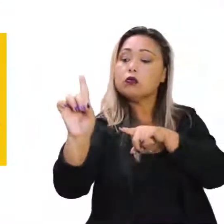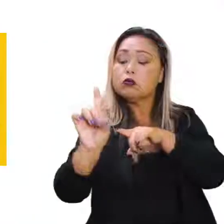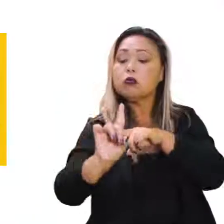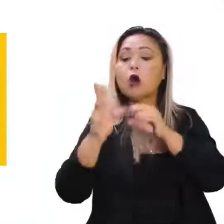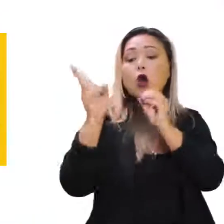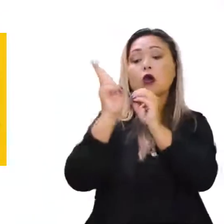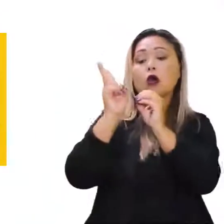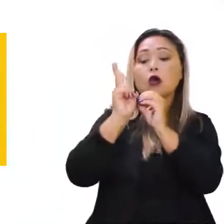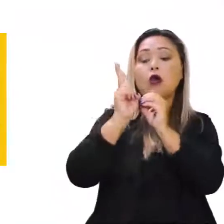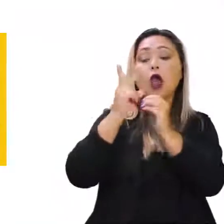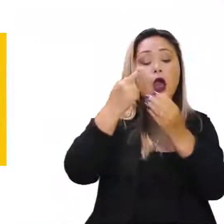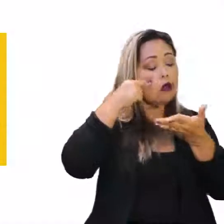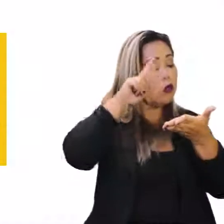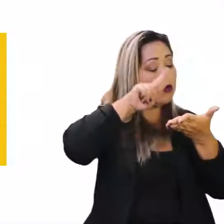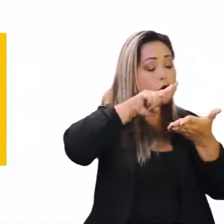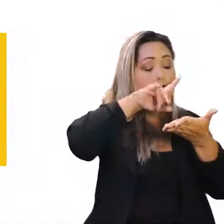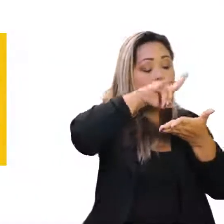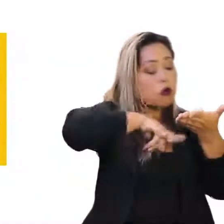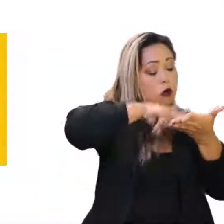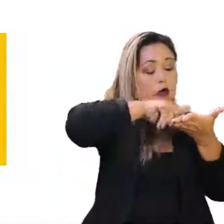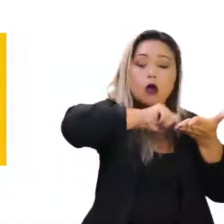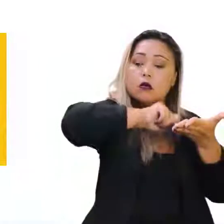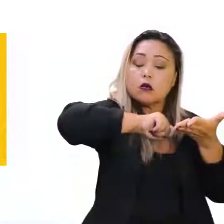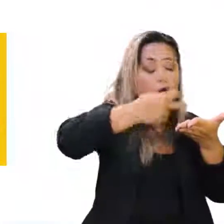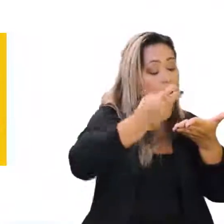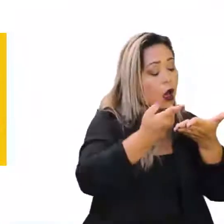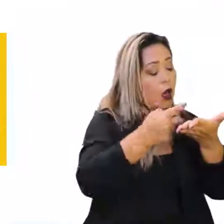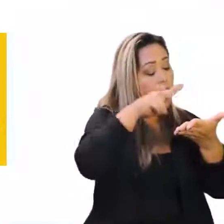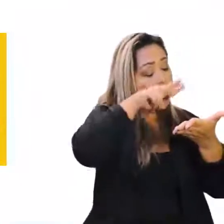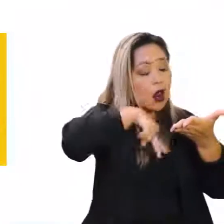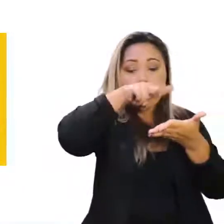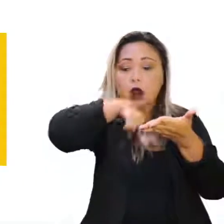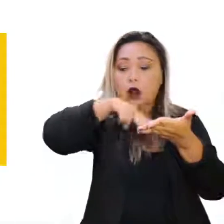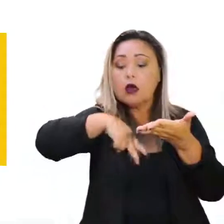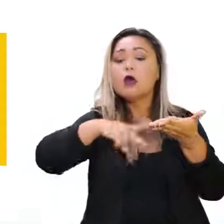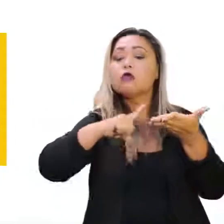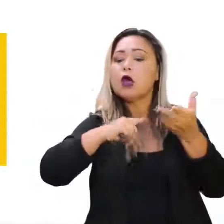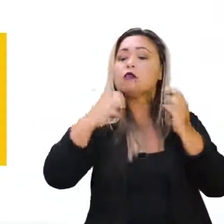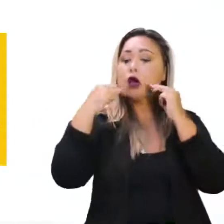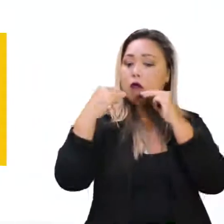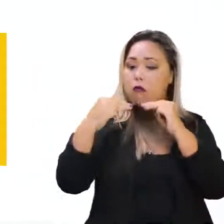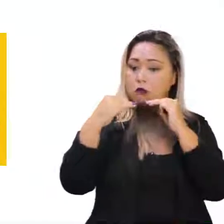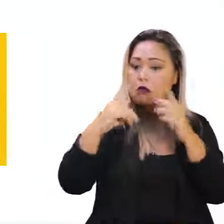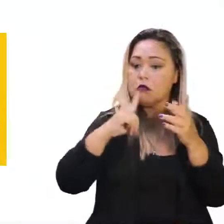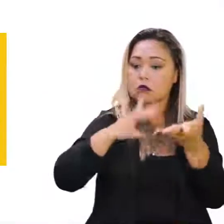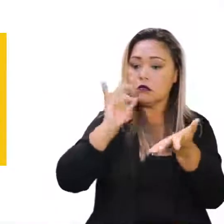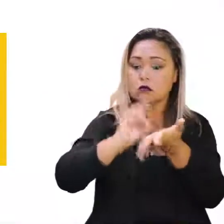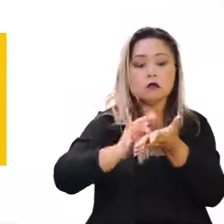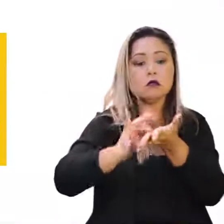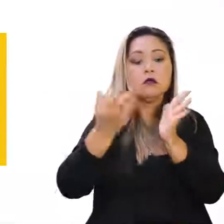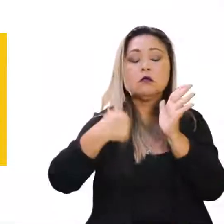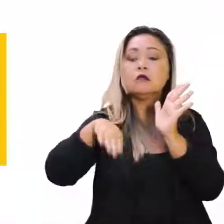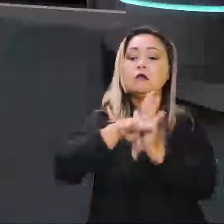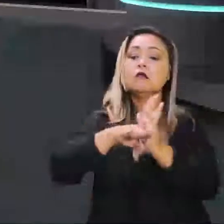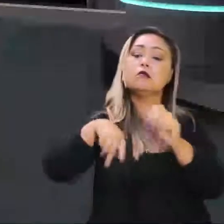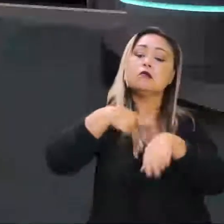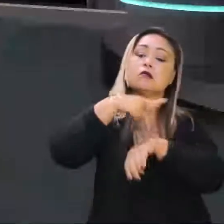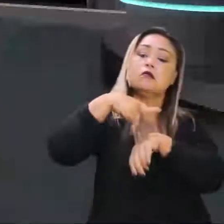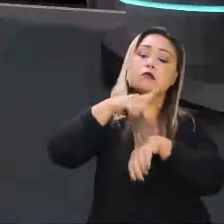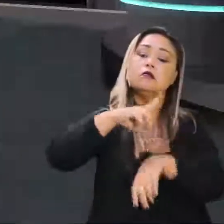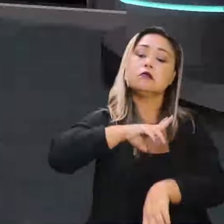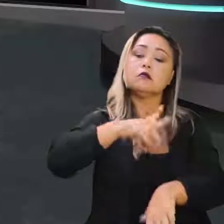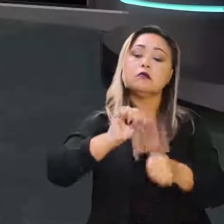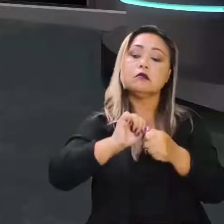Pero Vaz de Caminha, que houve realmente essa missa, aí logo quando os portugueses chegaram no continente,